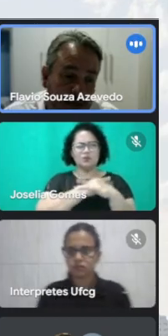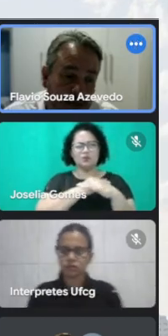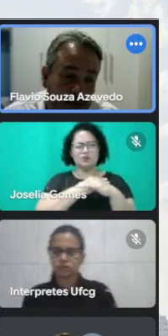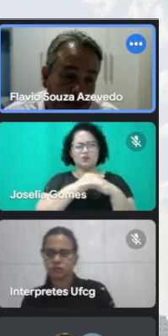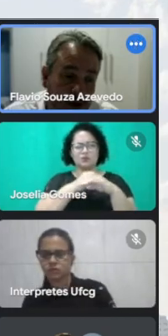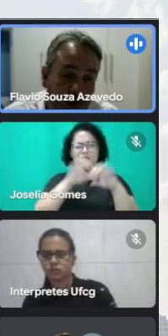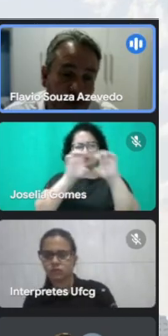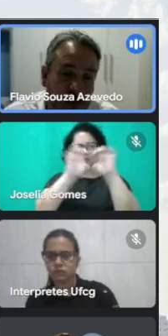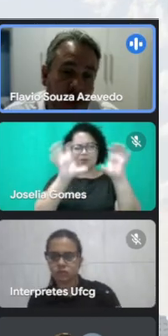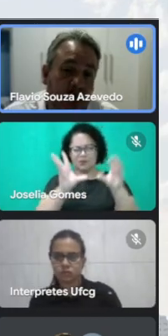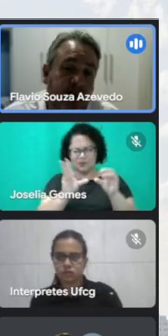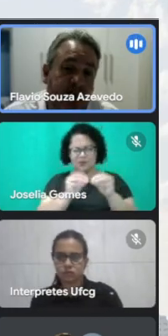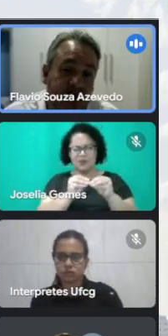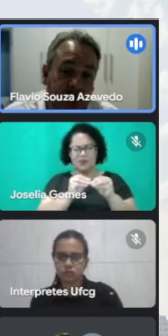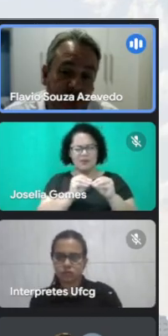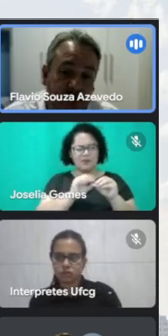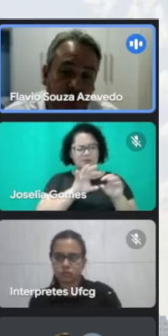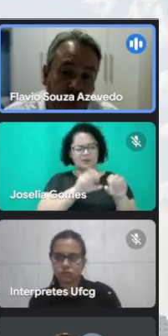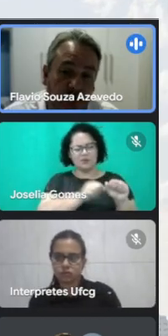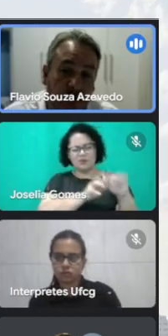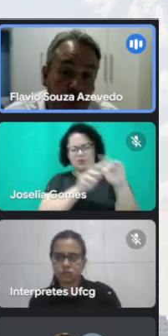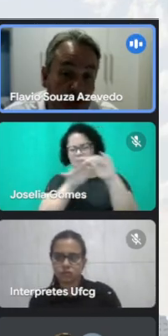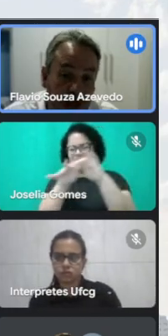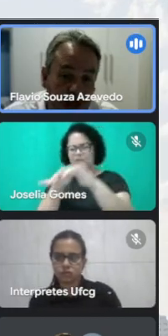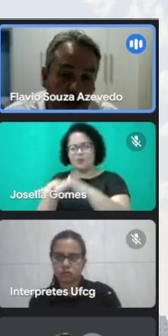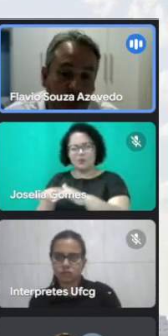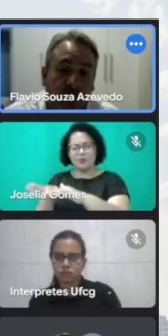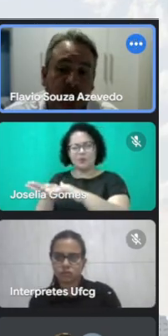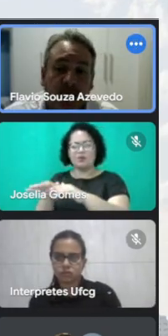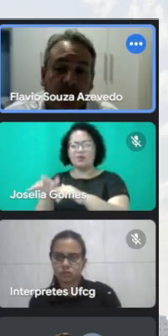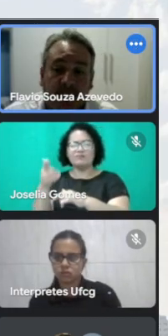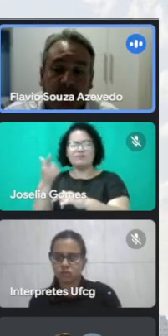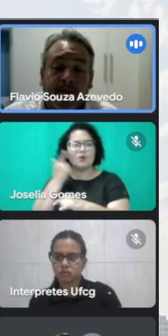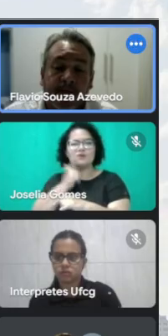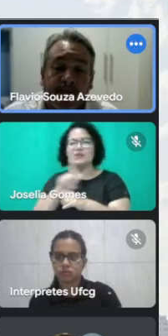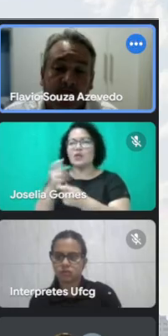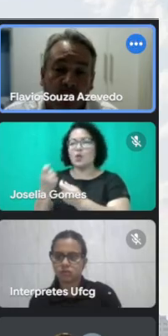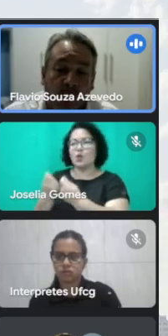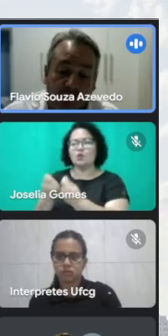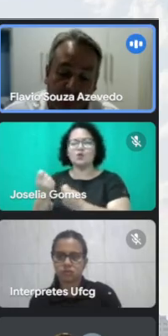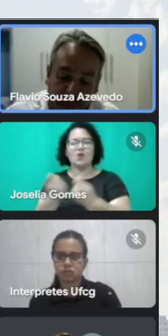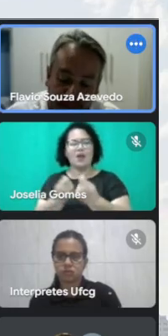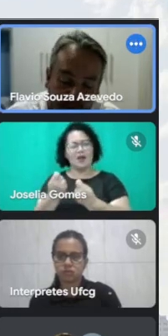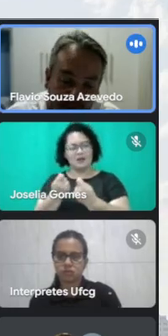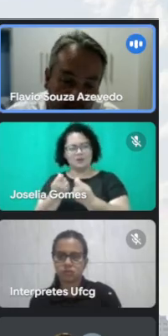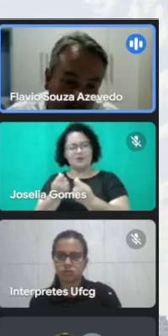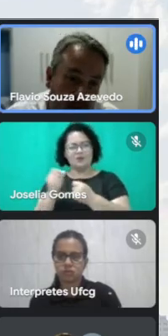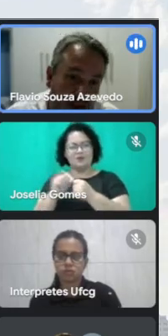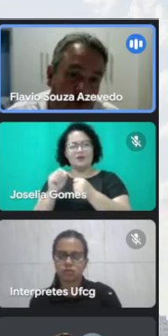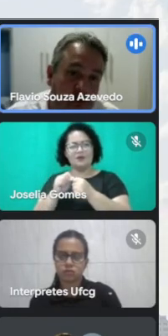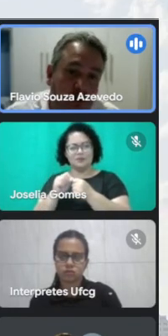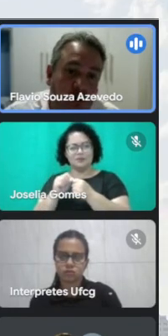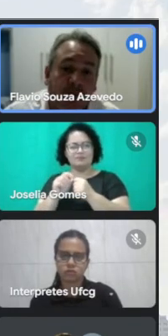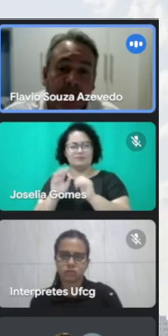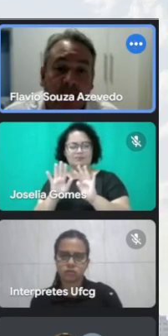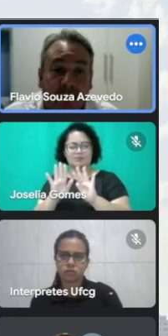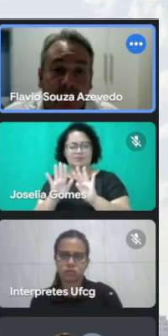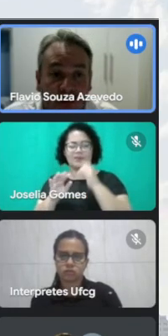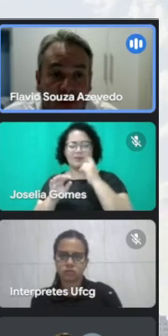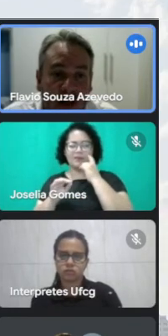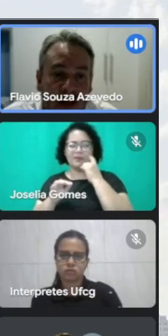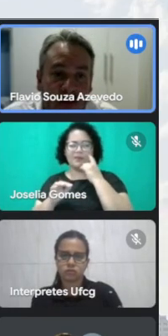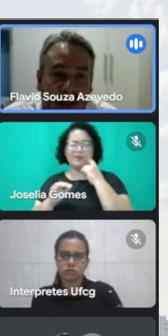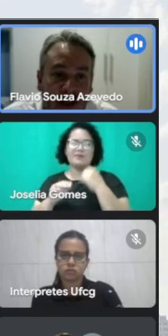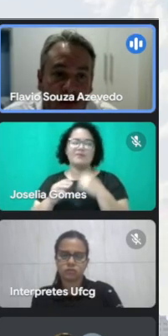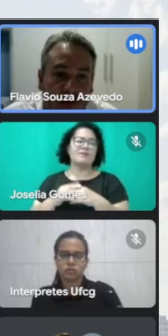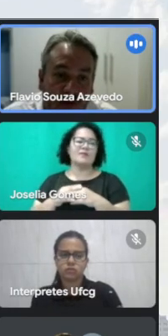você não consegue fazer isso de forma controlada, né? Então, diante disso, né,